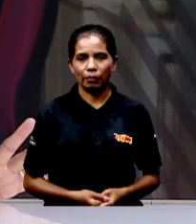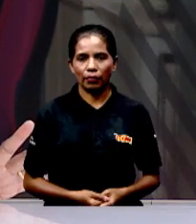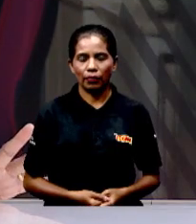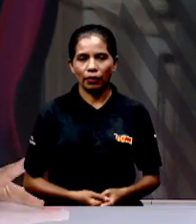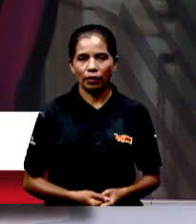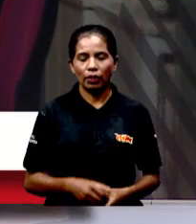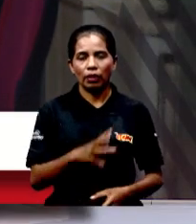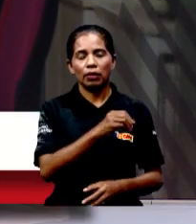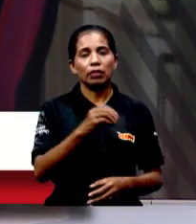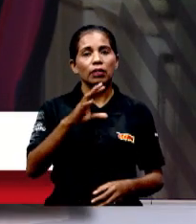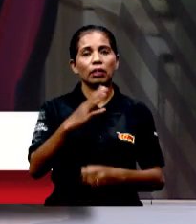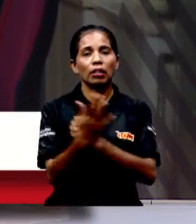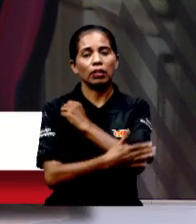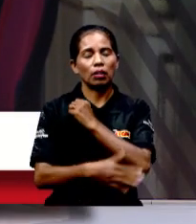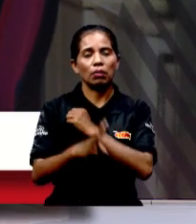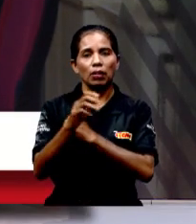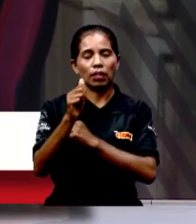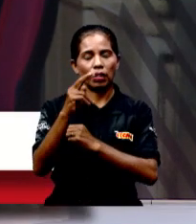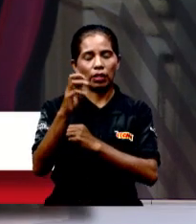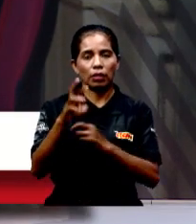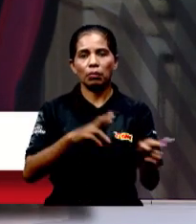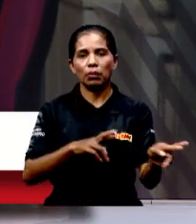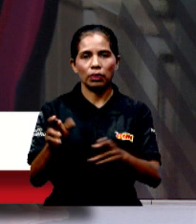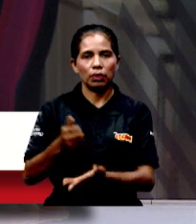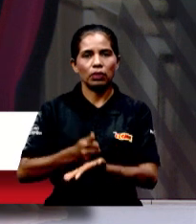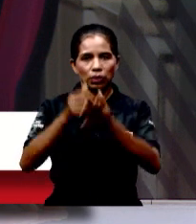República Popular Bangladesh, pronto apoio Timor-Leste.